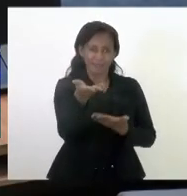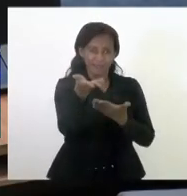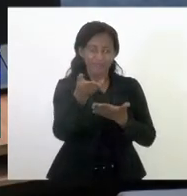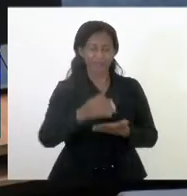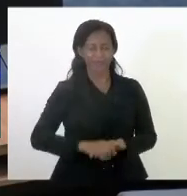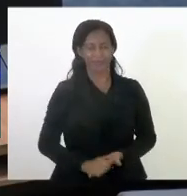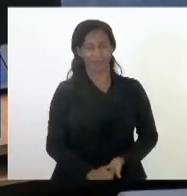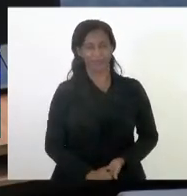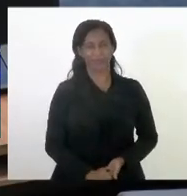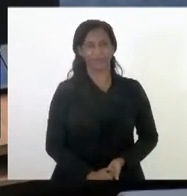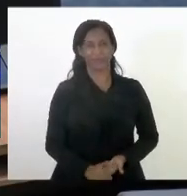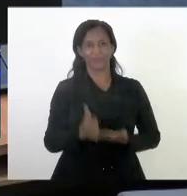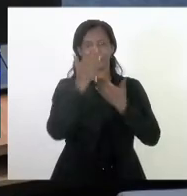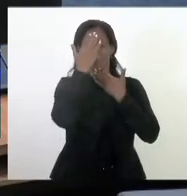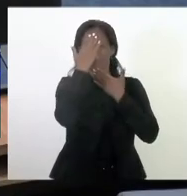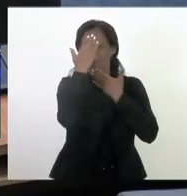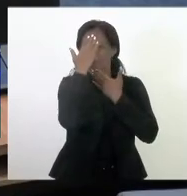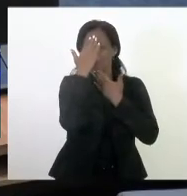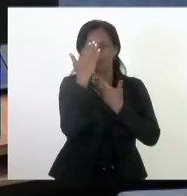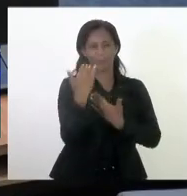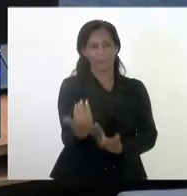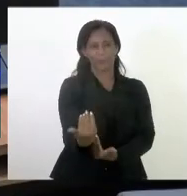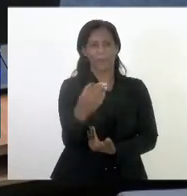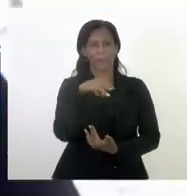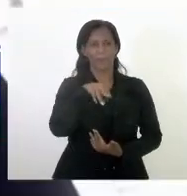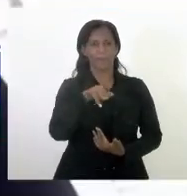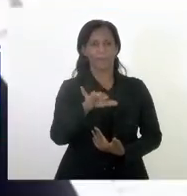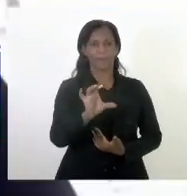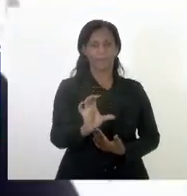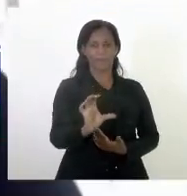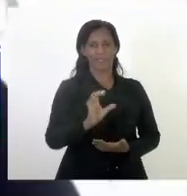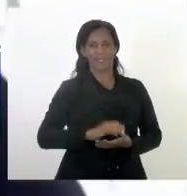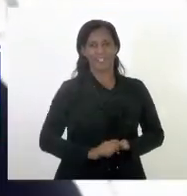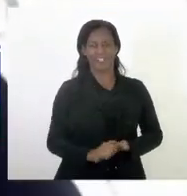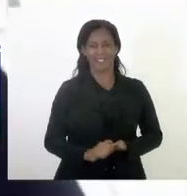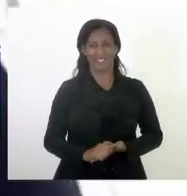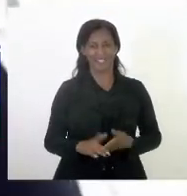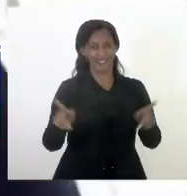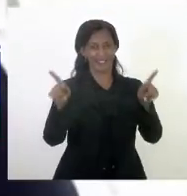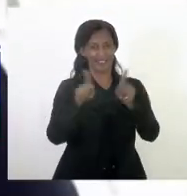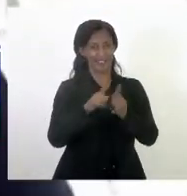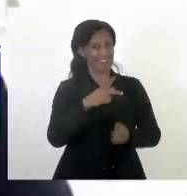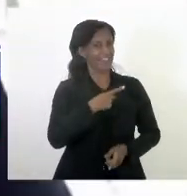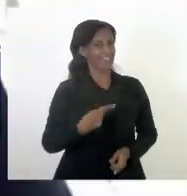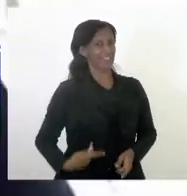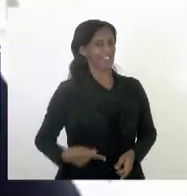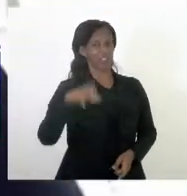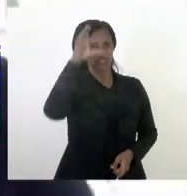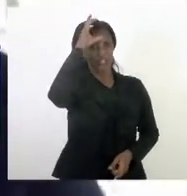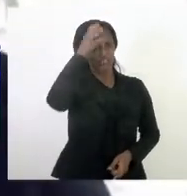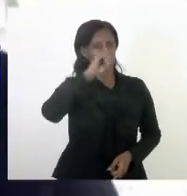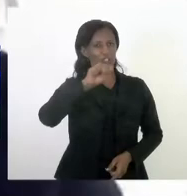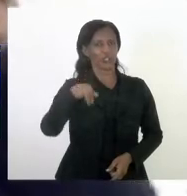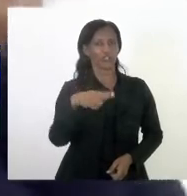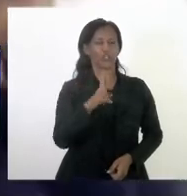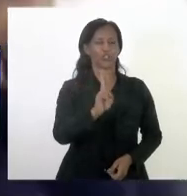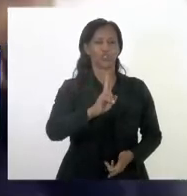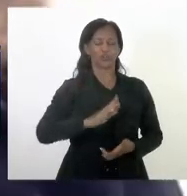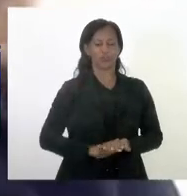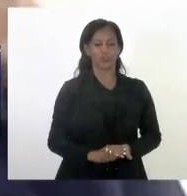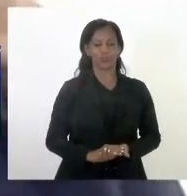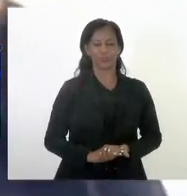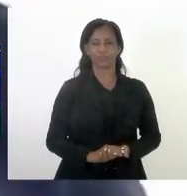Muito obrigada, deputado Carlos Mink, que sempre meu eco-mestre. Obrigada também, deputada presidenta Tia Ju. Então, acho